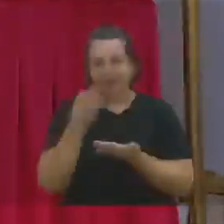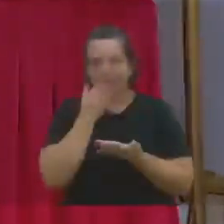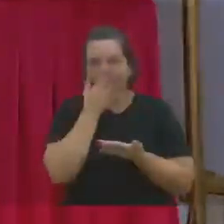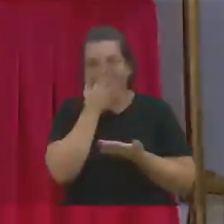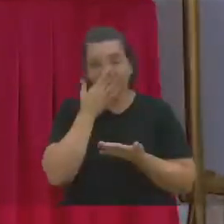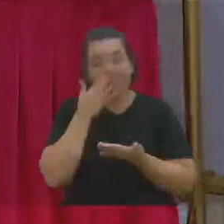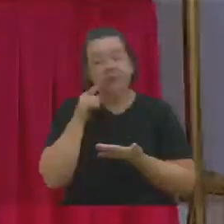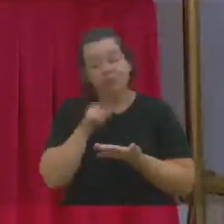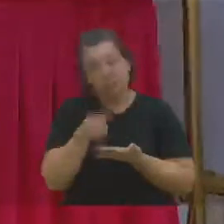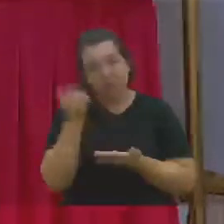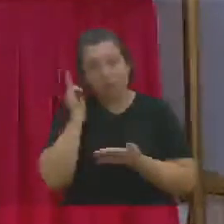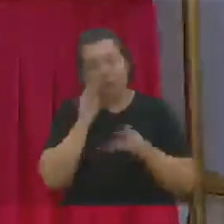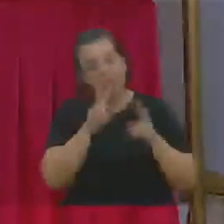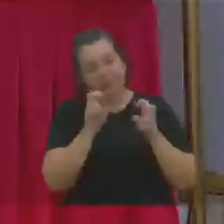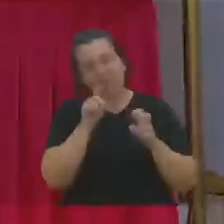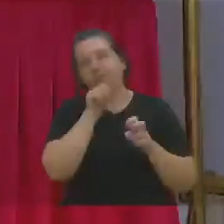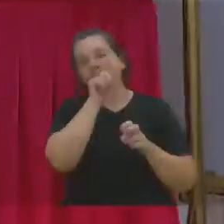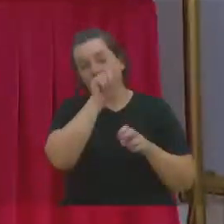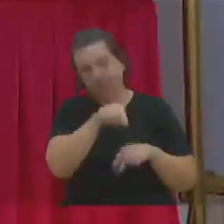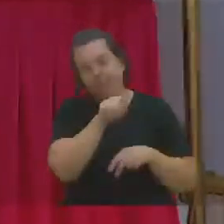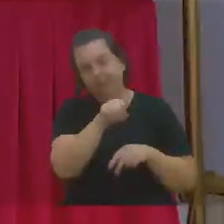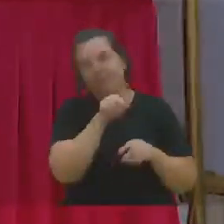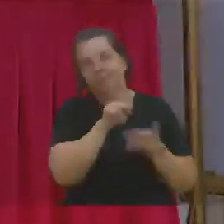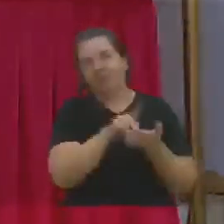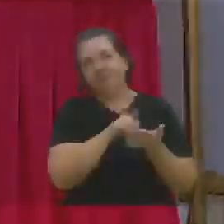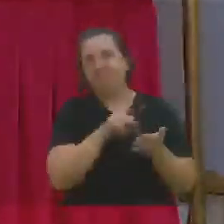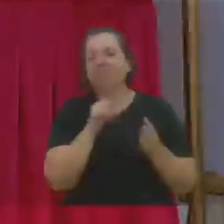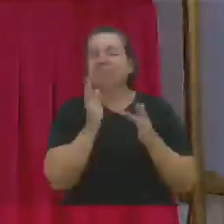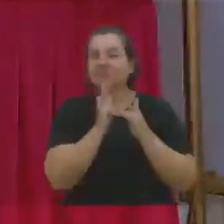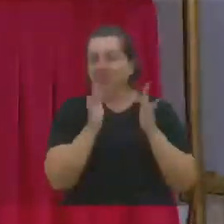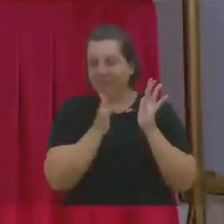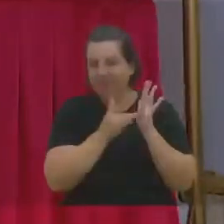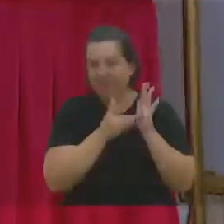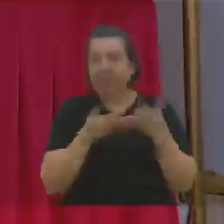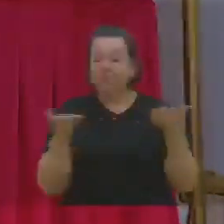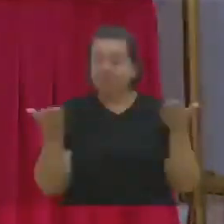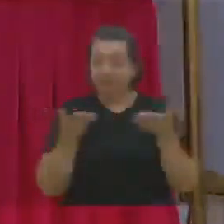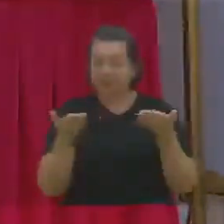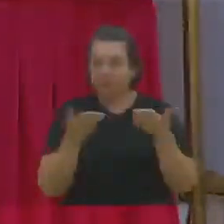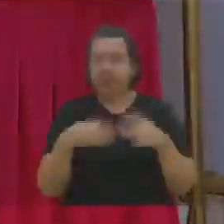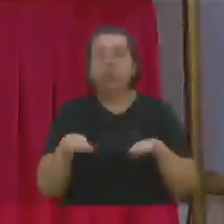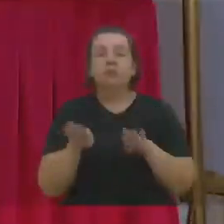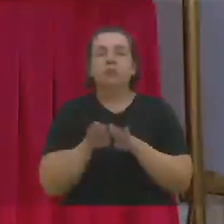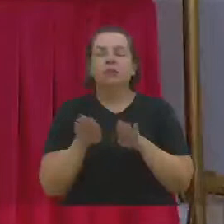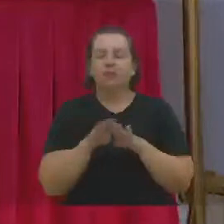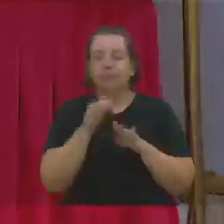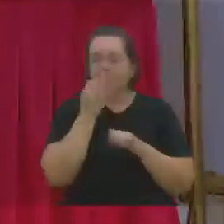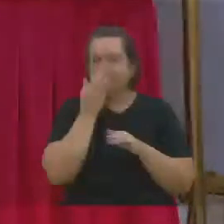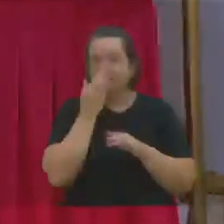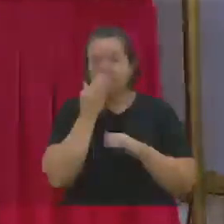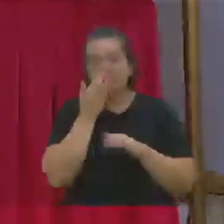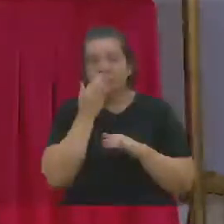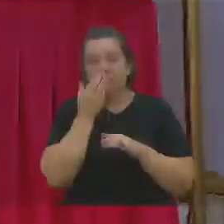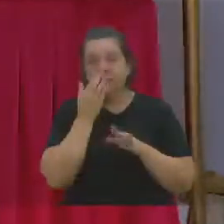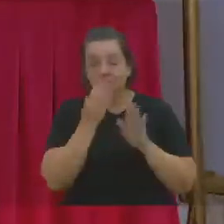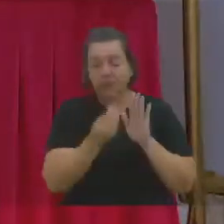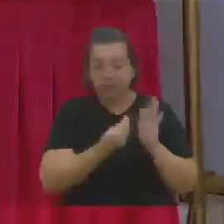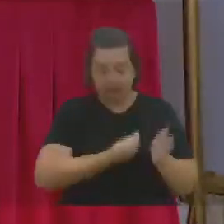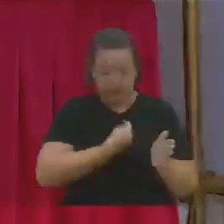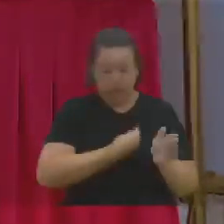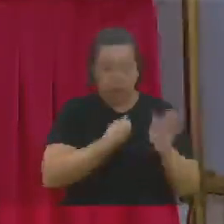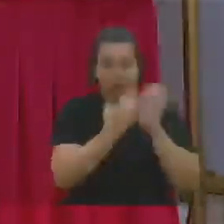Ali reconheceram Jesus. E hoje temos, portanto, a